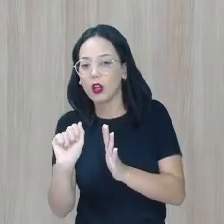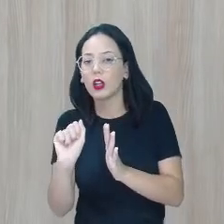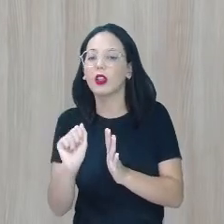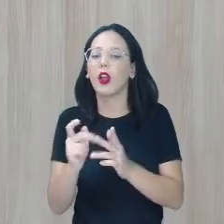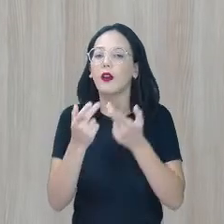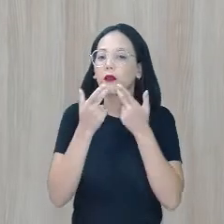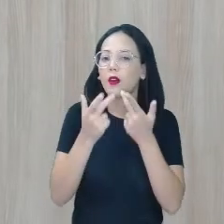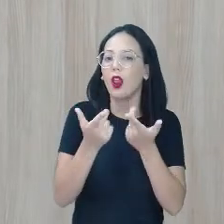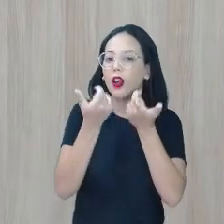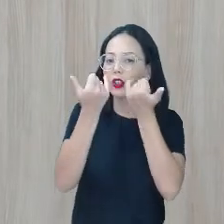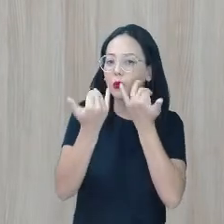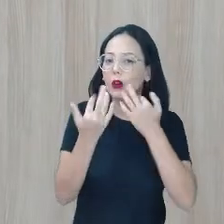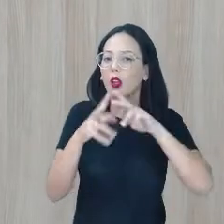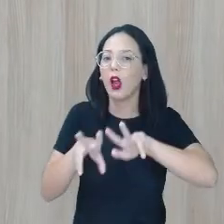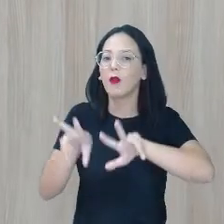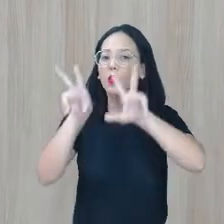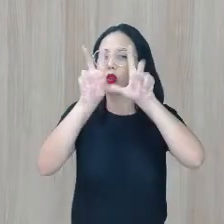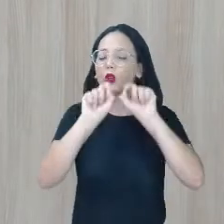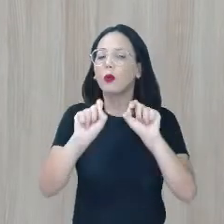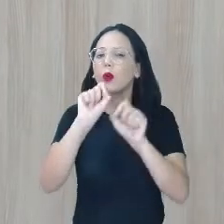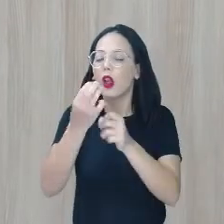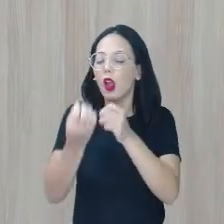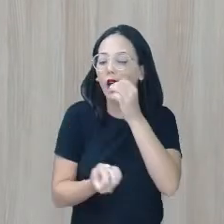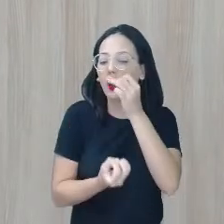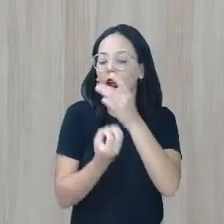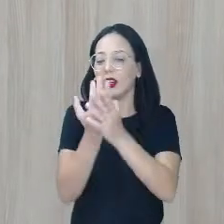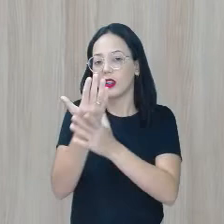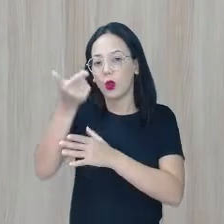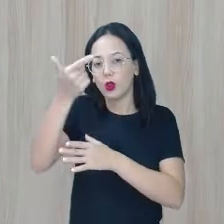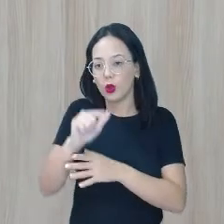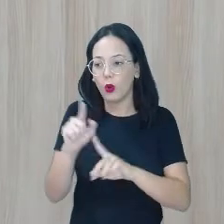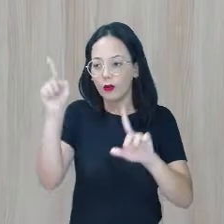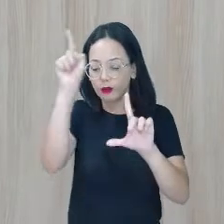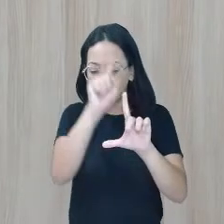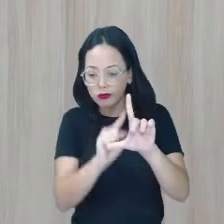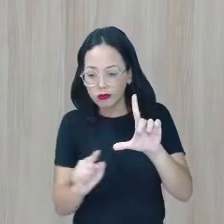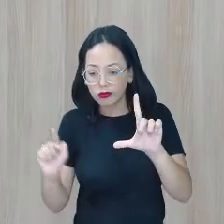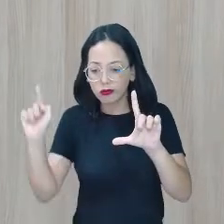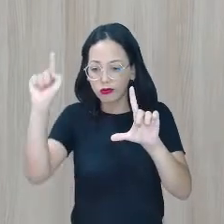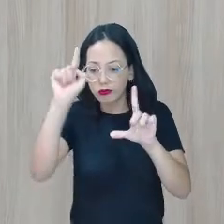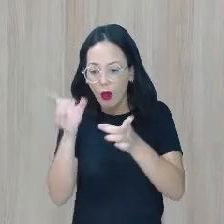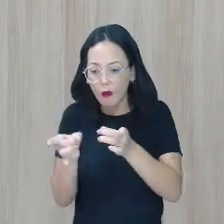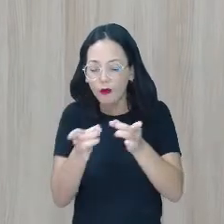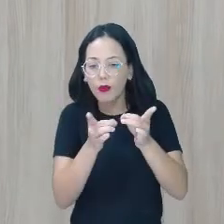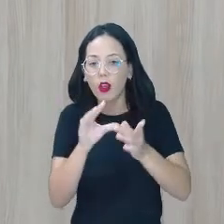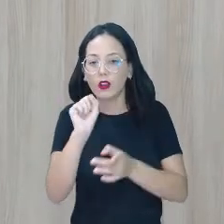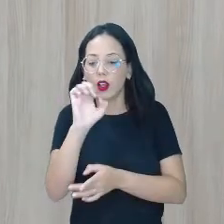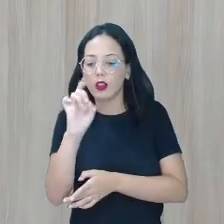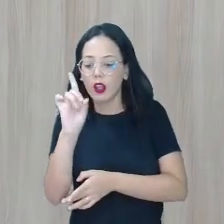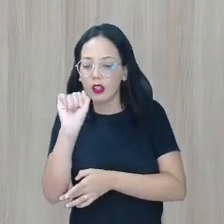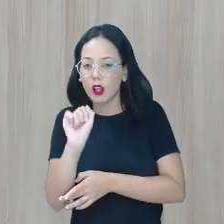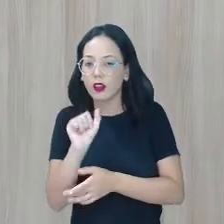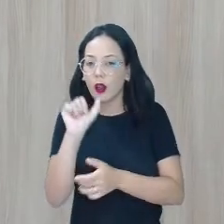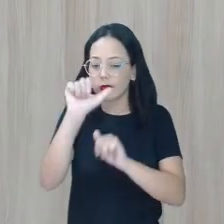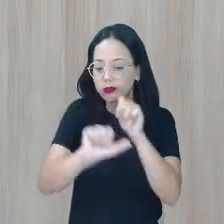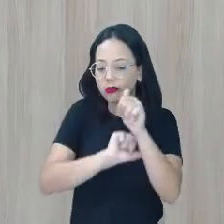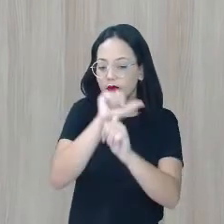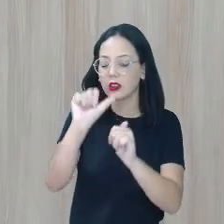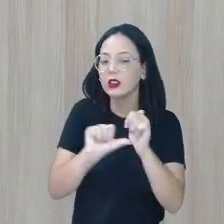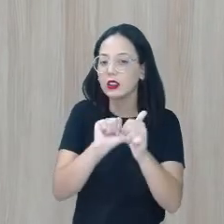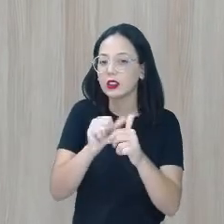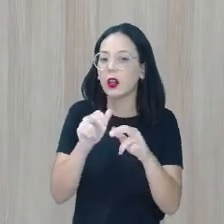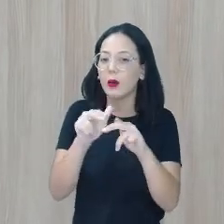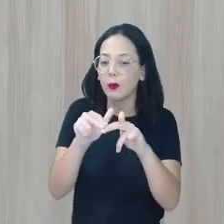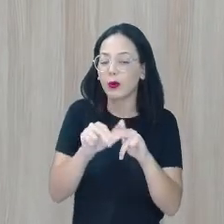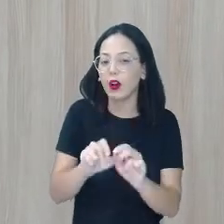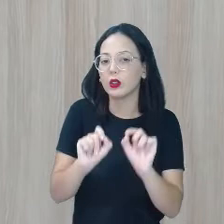a falarem, inclusive, na recriação dessa rota da seda, né? Seria uma nova rota da seda, por